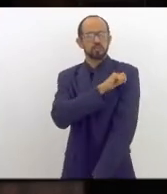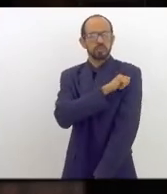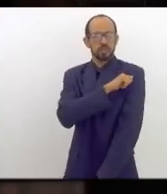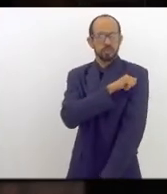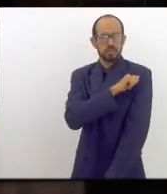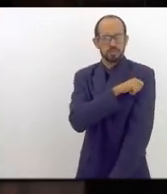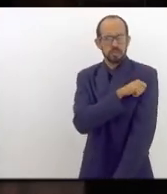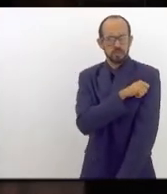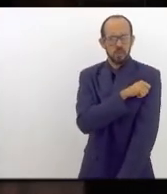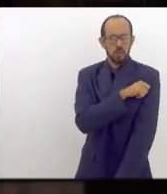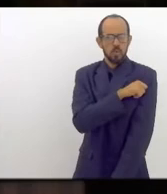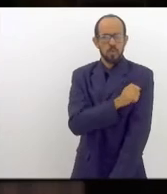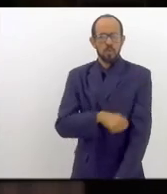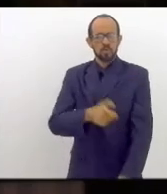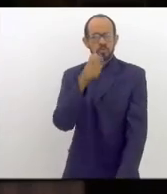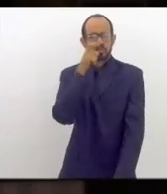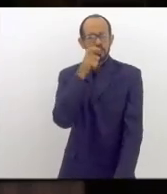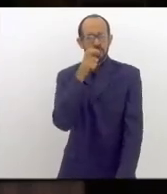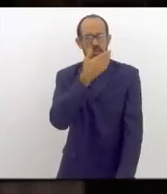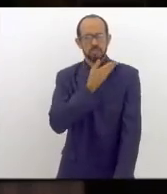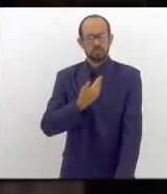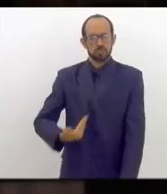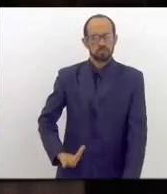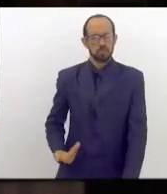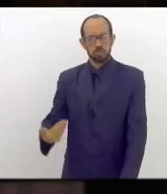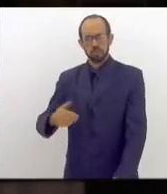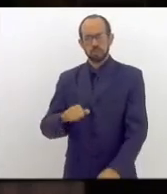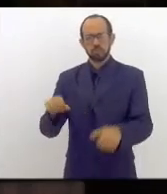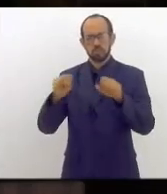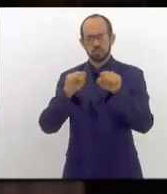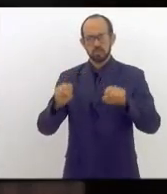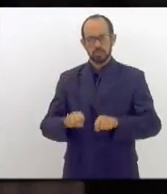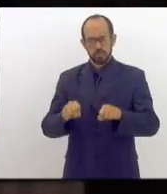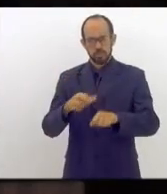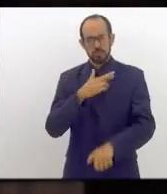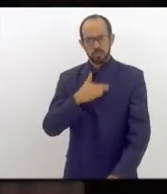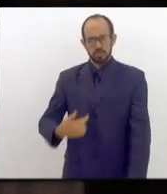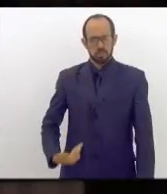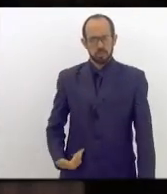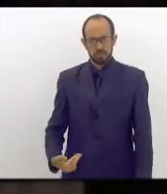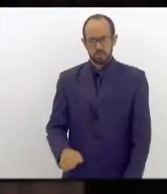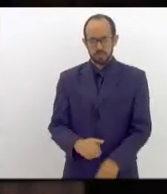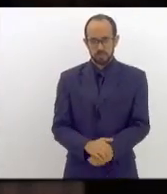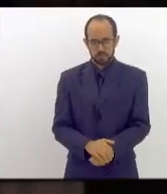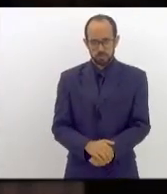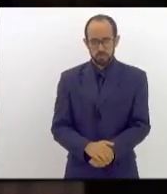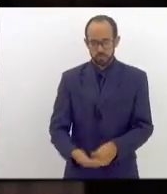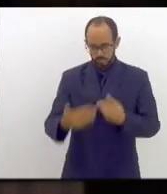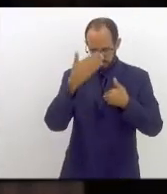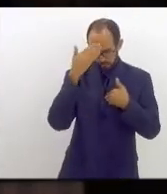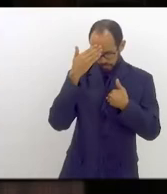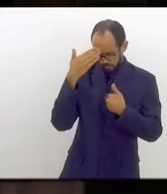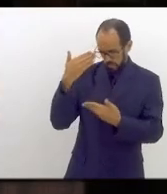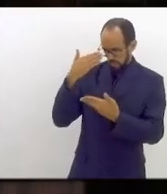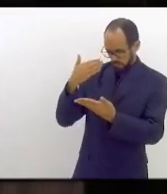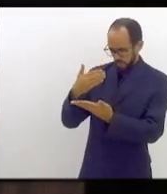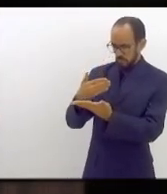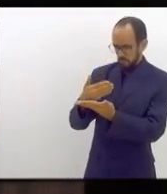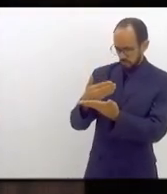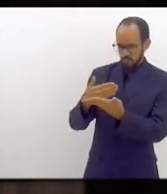pública diante do nosso sistema Republicano com vossa excelência